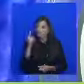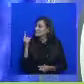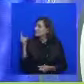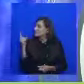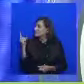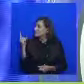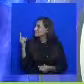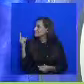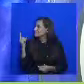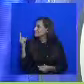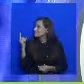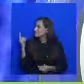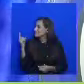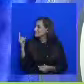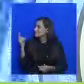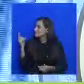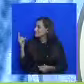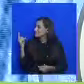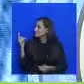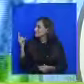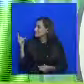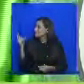posicionada, valendo!